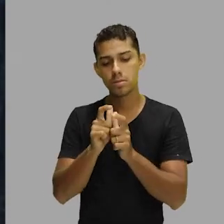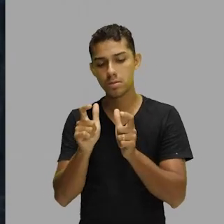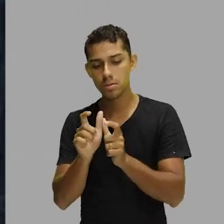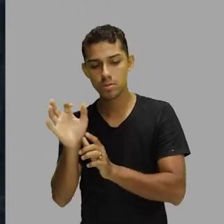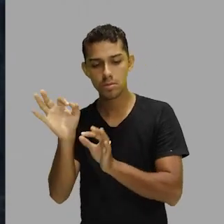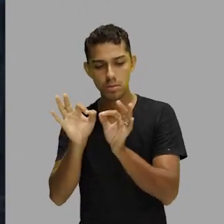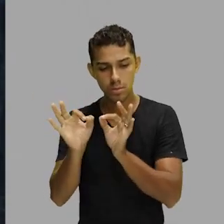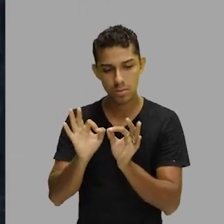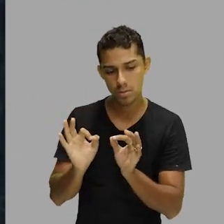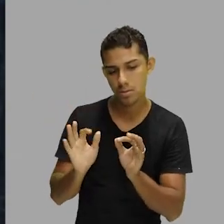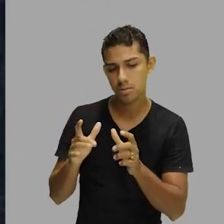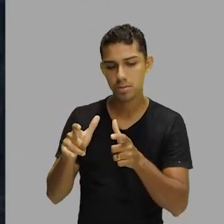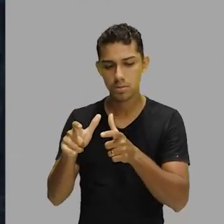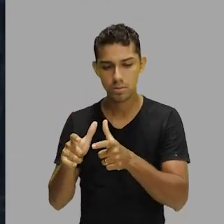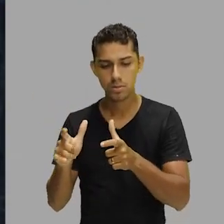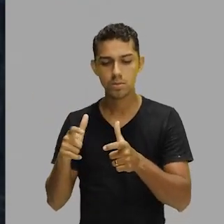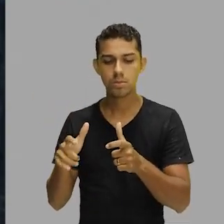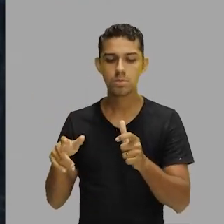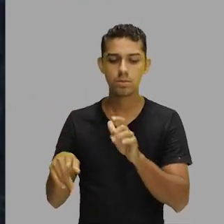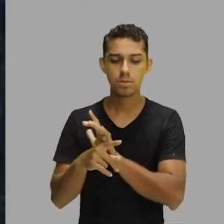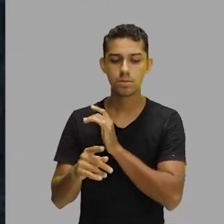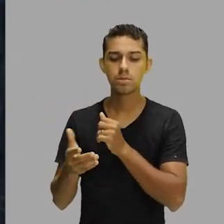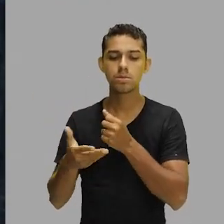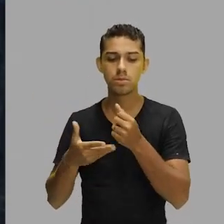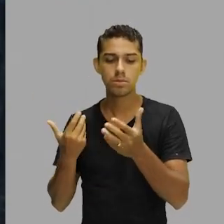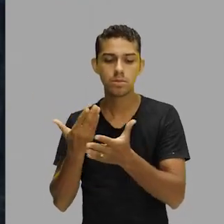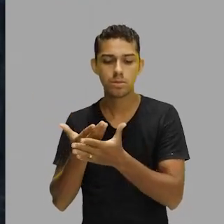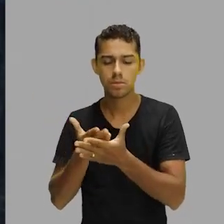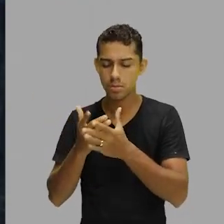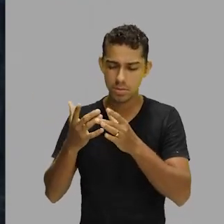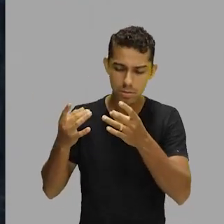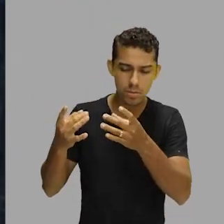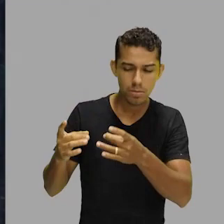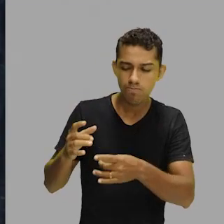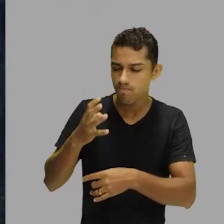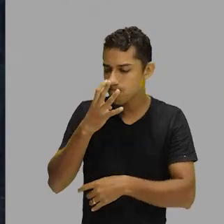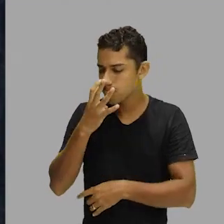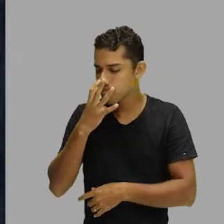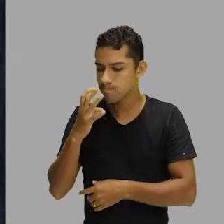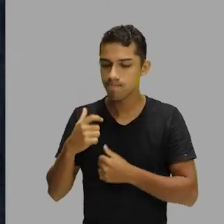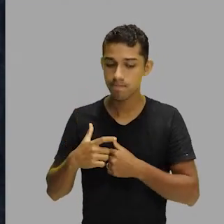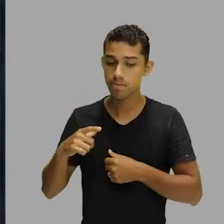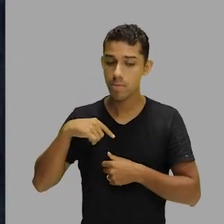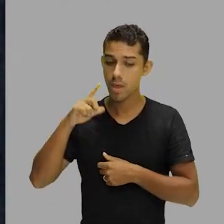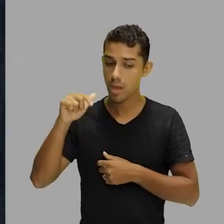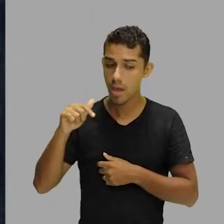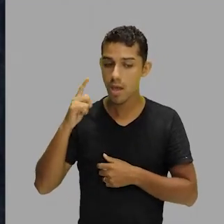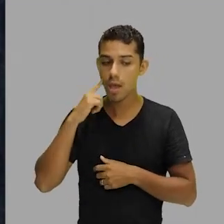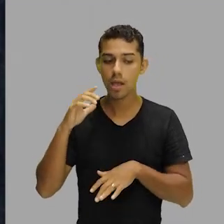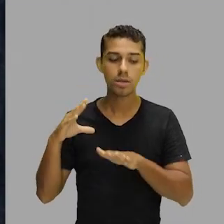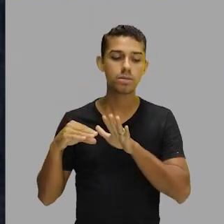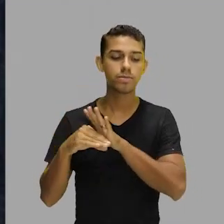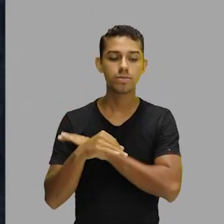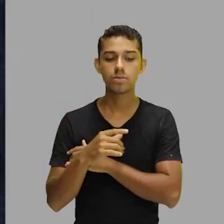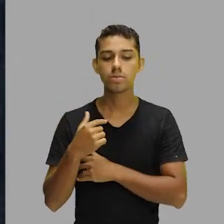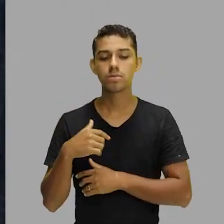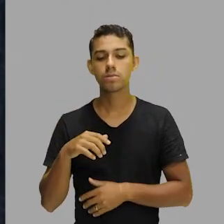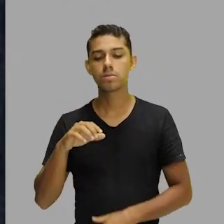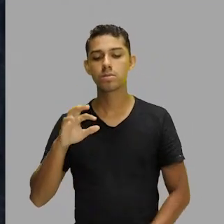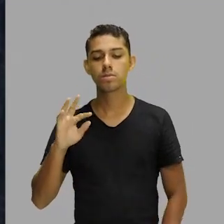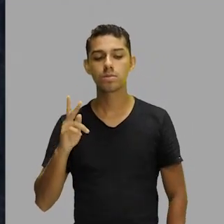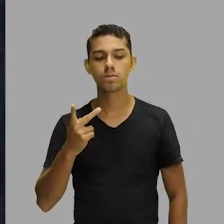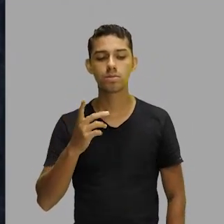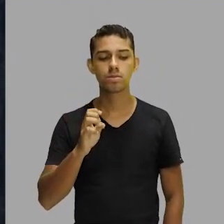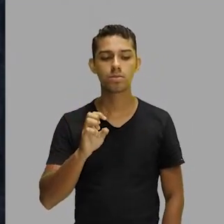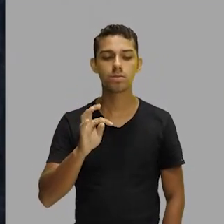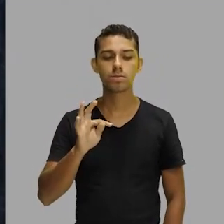dessas células, né? Lembrando que as bactérias são indivíduos heterótrofos, elas não produzem o seu próprio alimento,